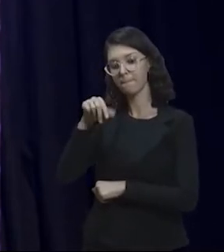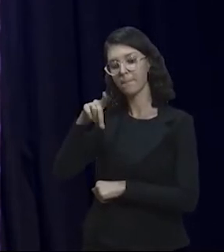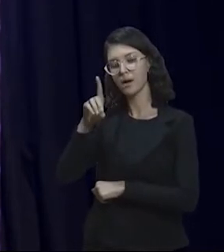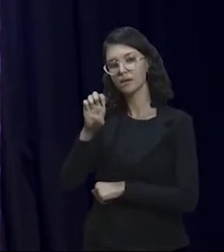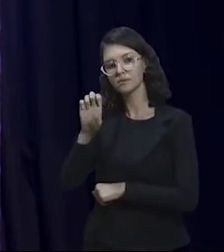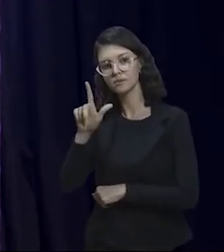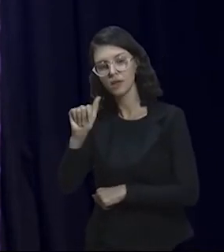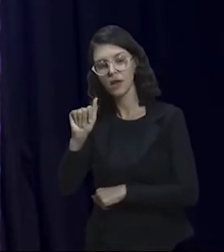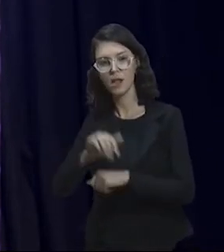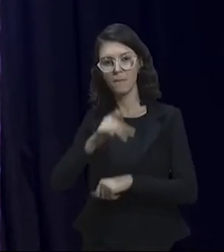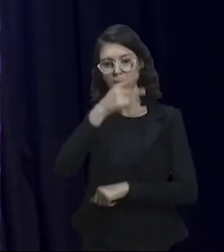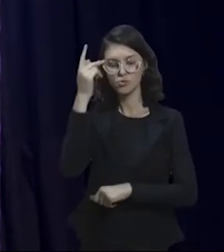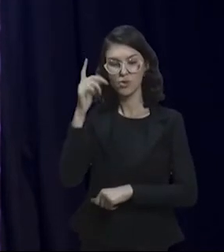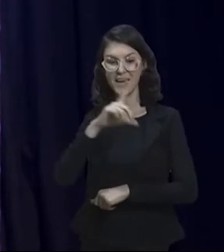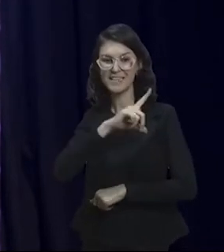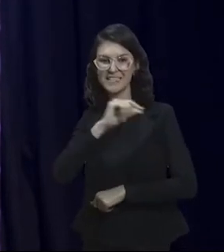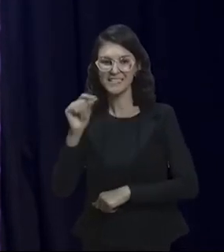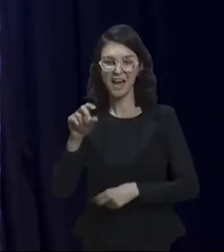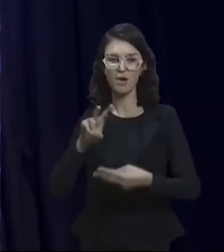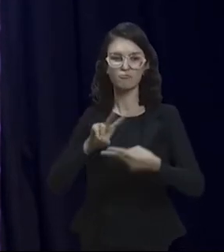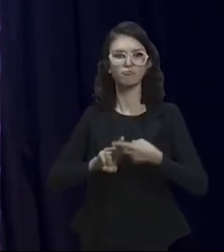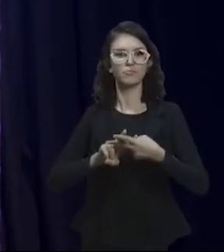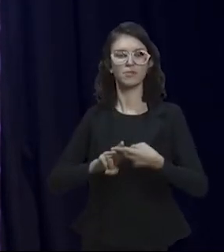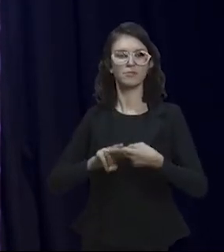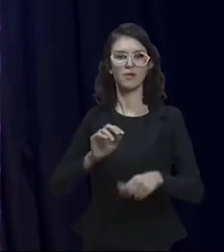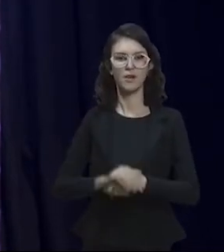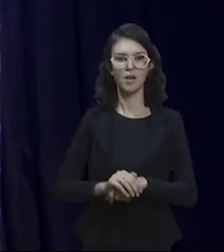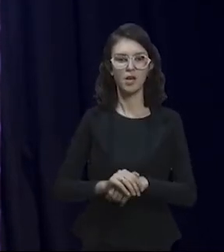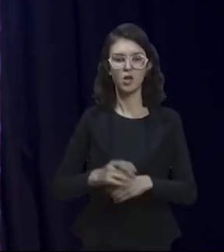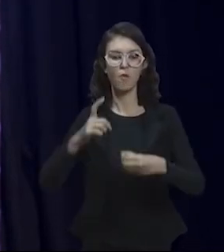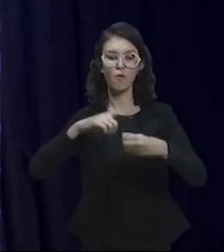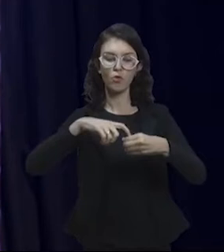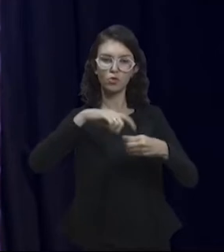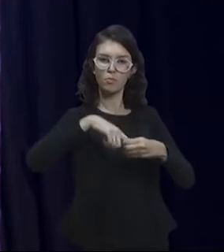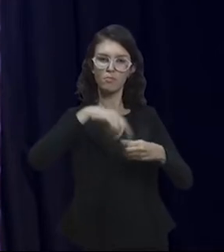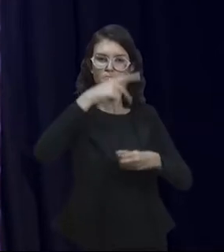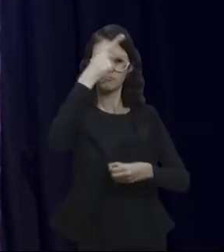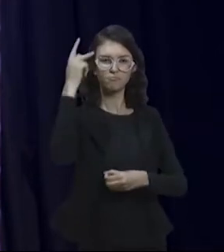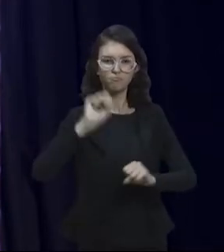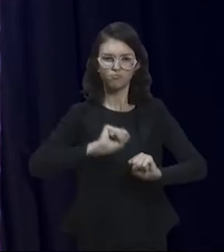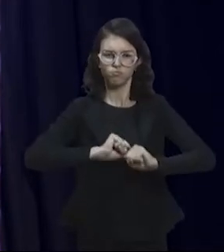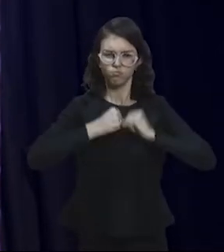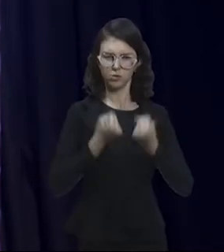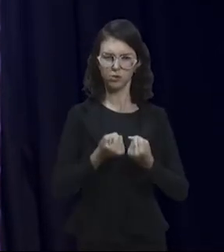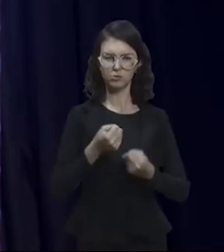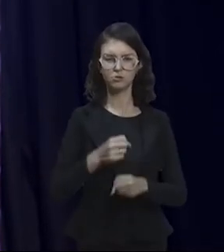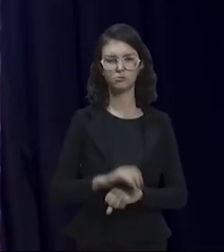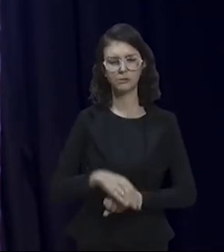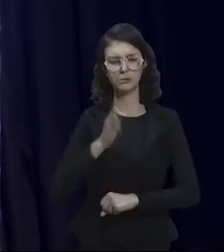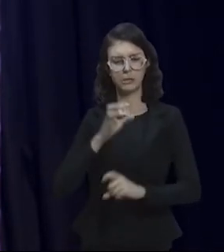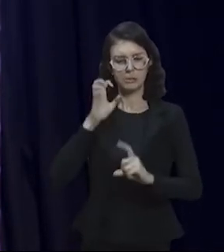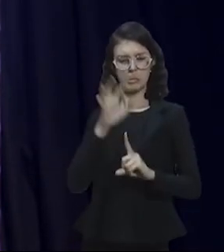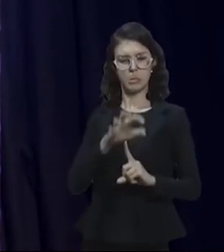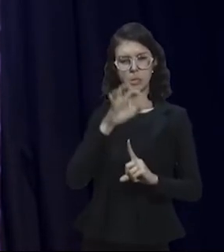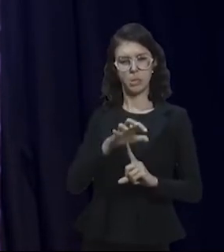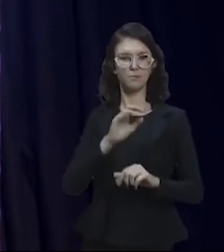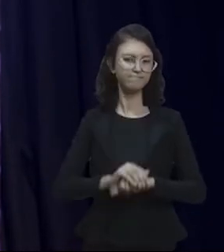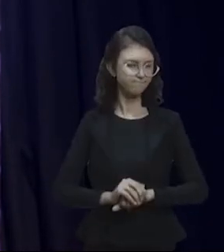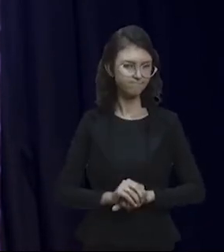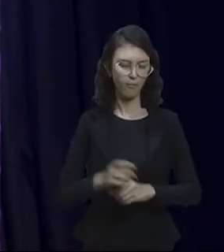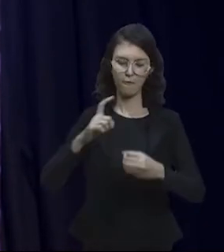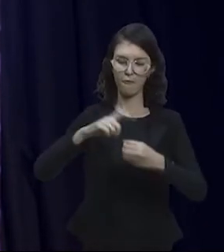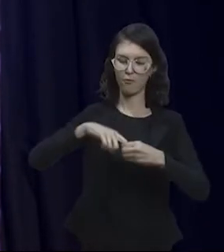da cadeia e não devolver aos seus algozes o ódio que os algozes entregaram a ele.